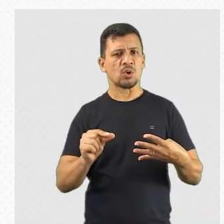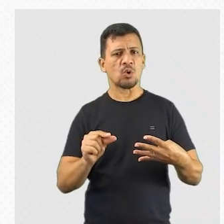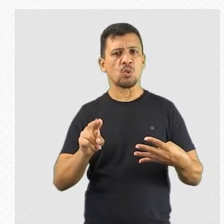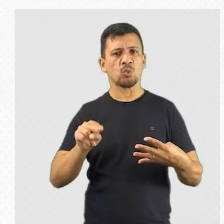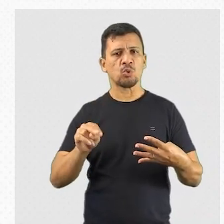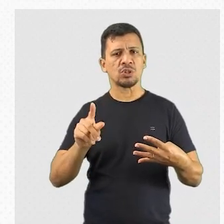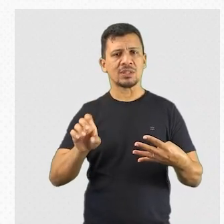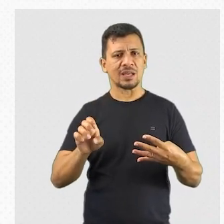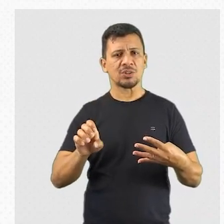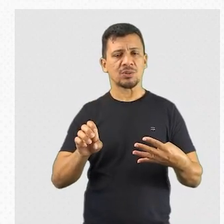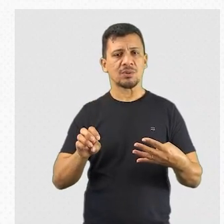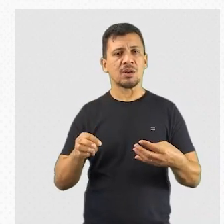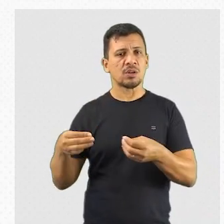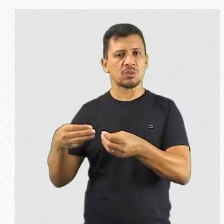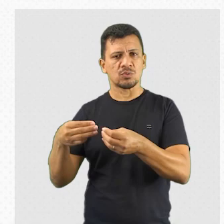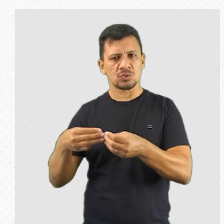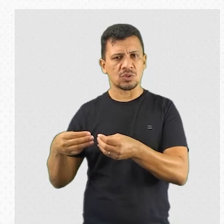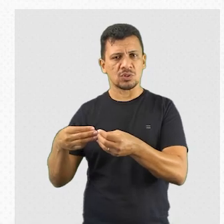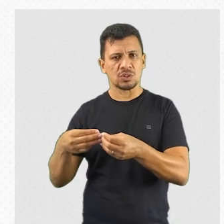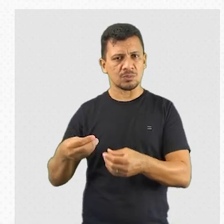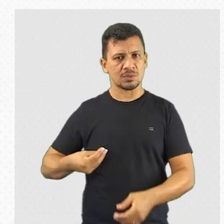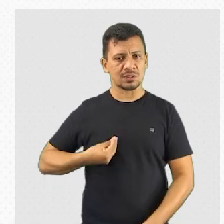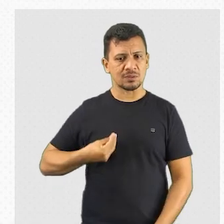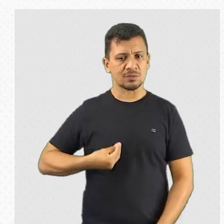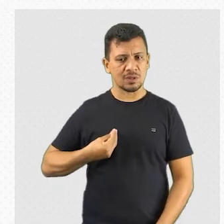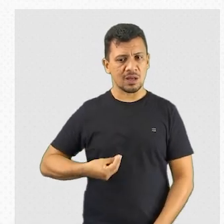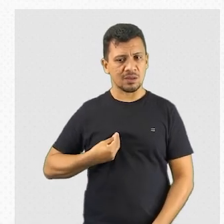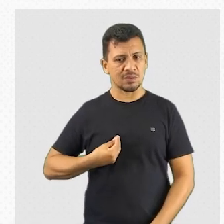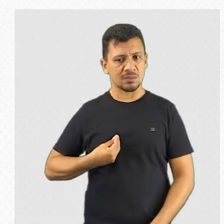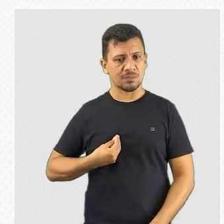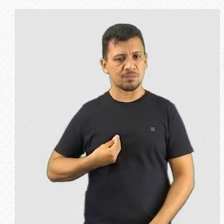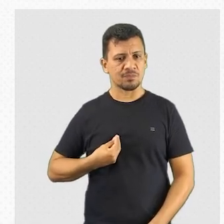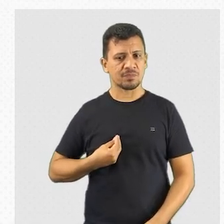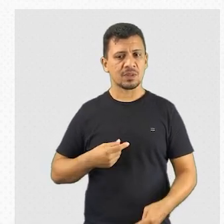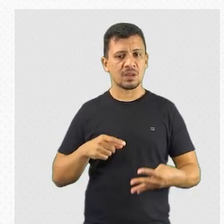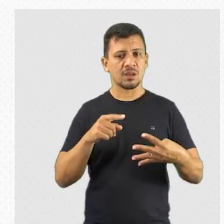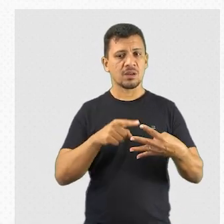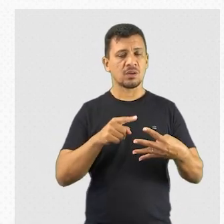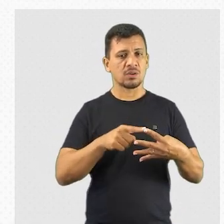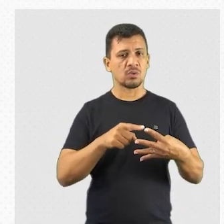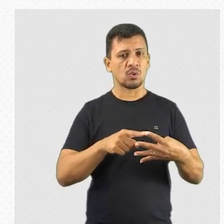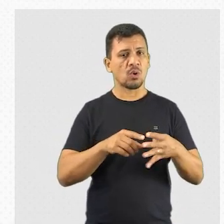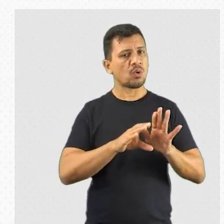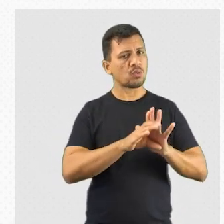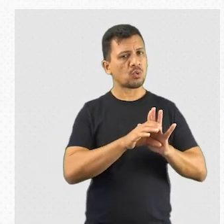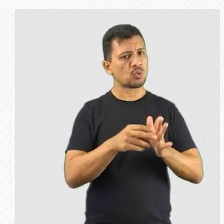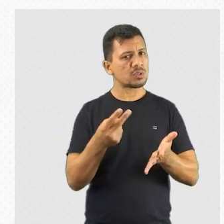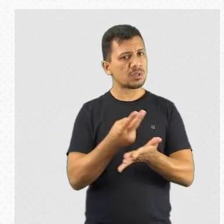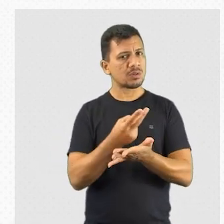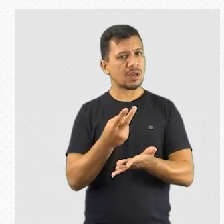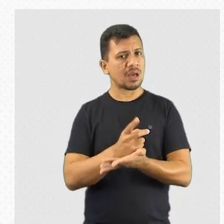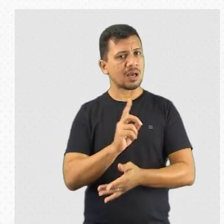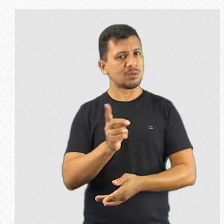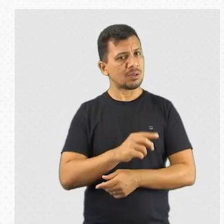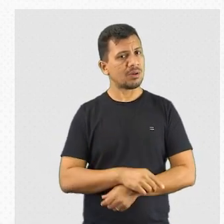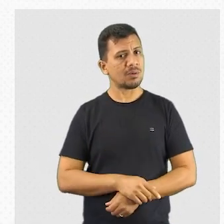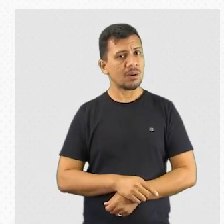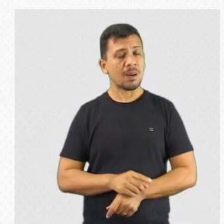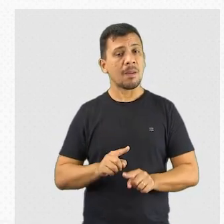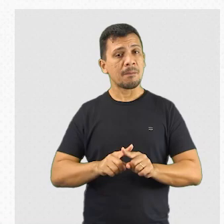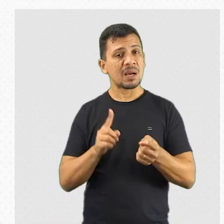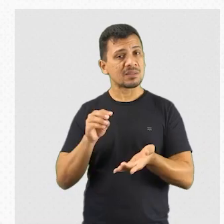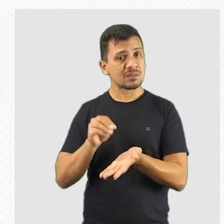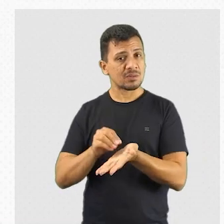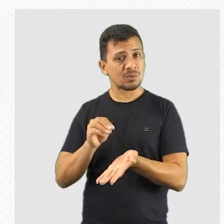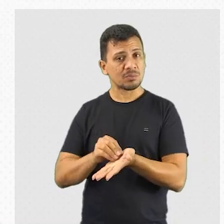de um organismo celular? Está errado? Não, né? Esse conceito não está errado, mas ele está incompleto, porque a célula ela não